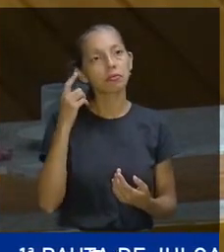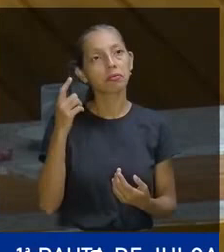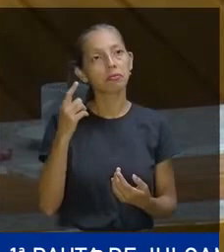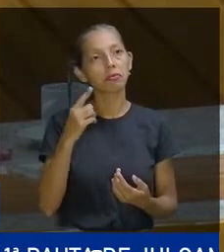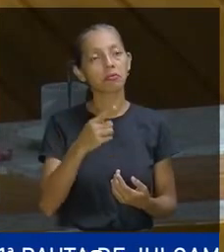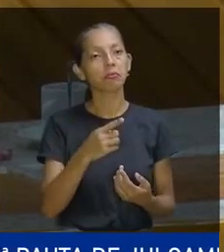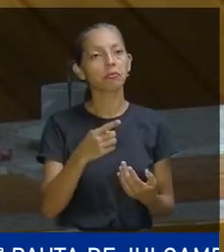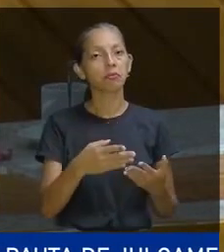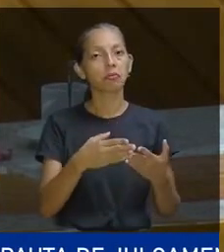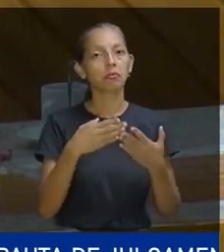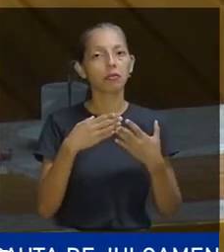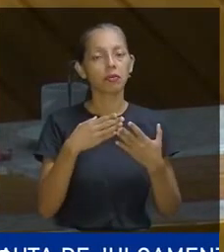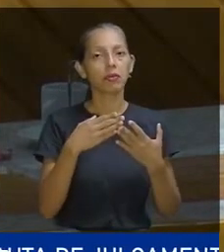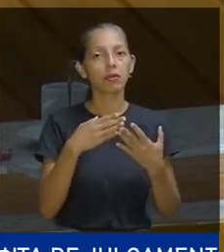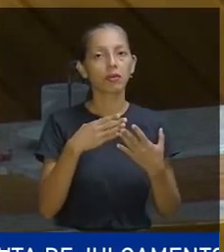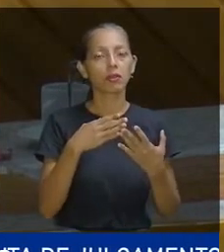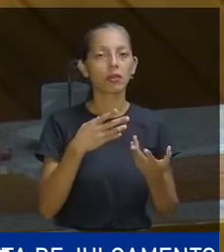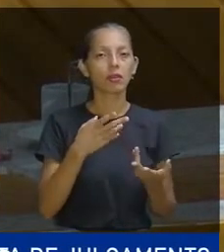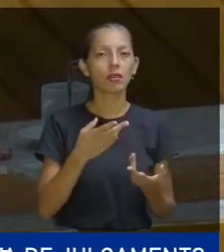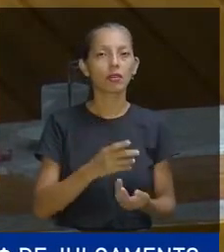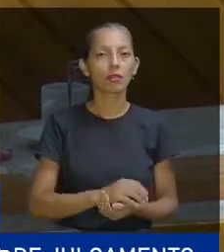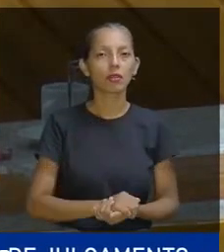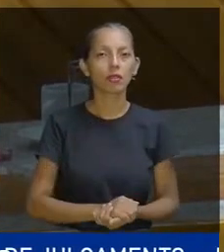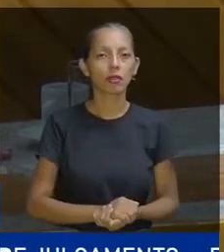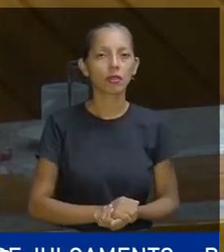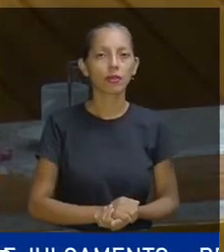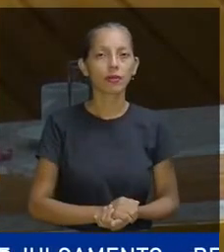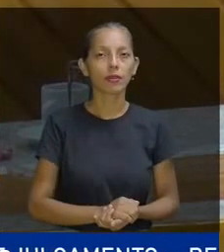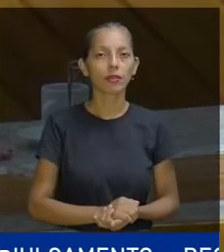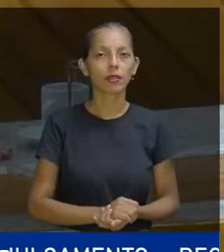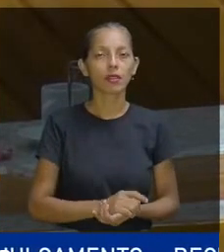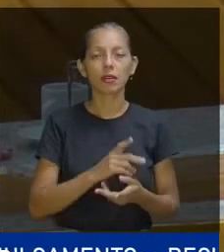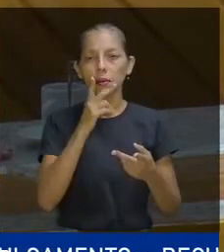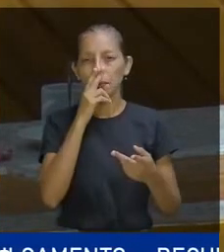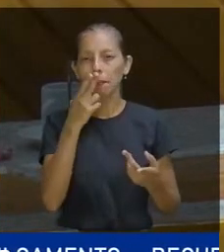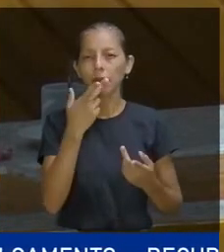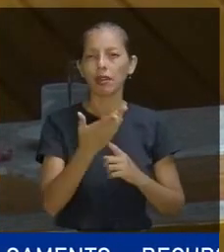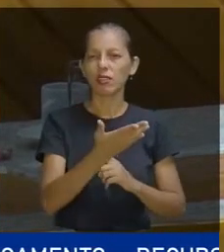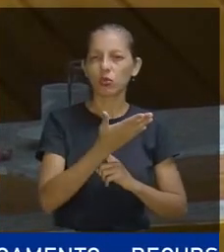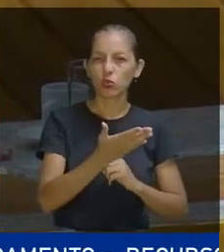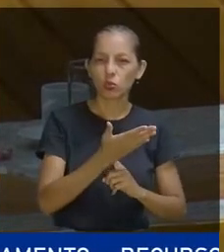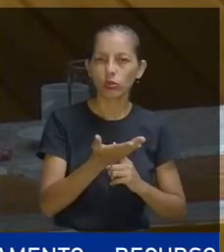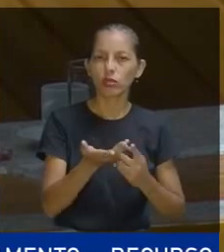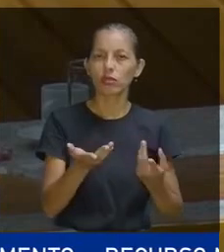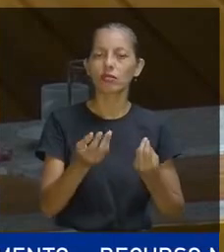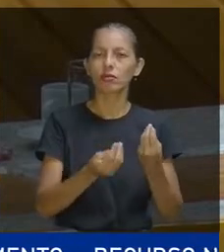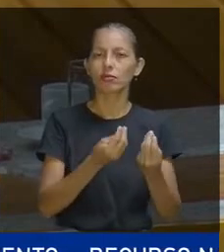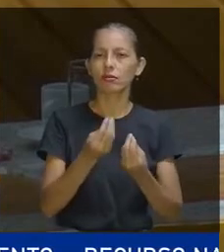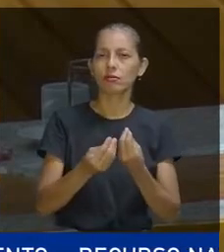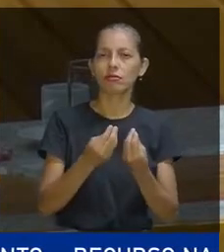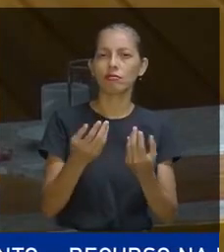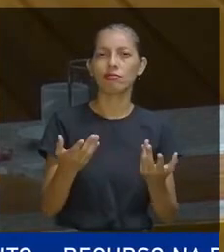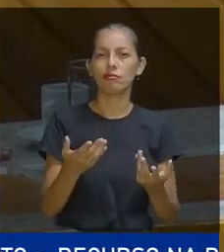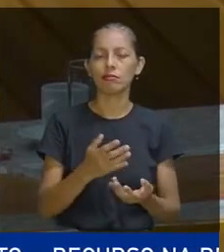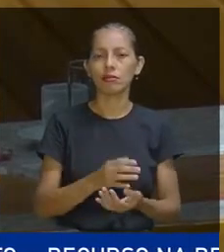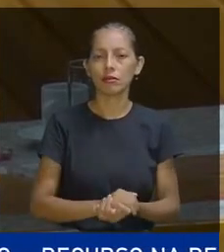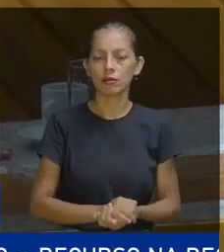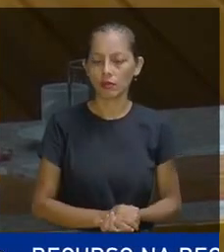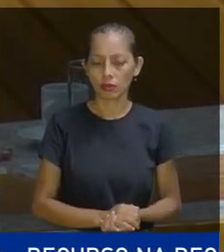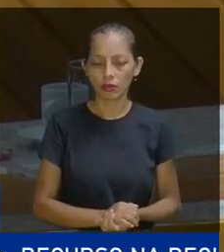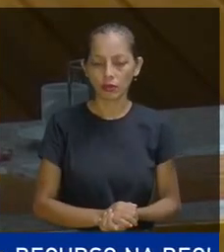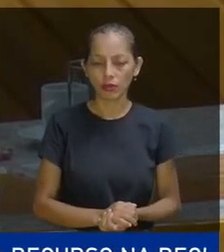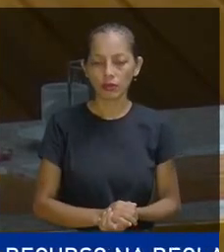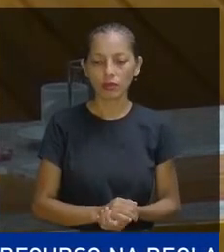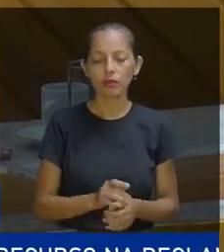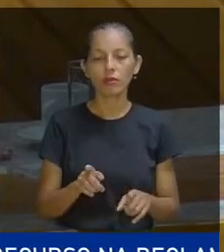tal do município. Também informou que ele teria comparecido lá na... Foco no juiz de direito Paulo Madeira,